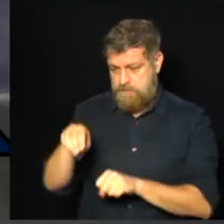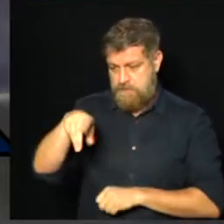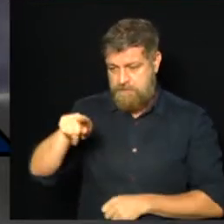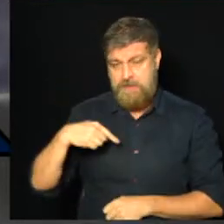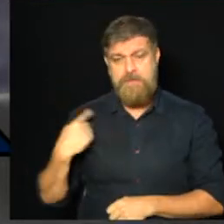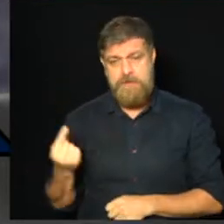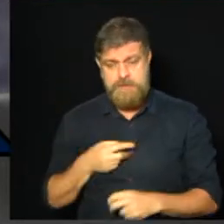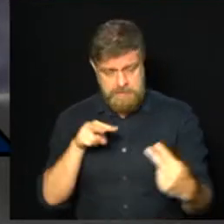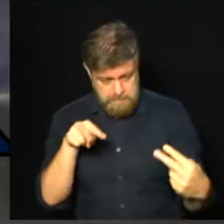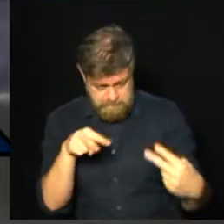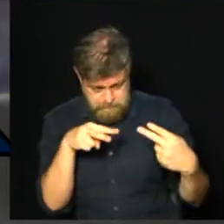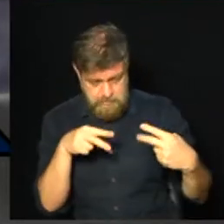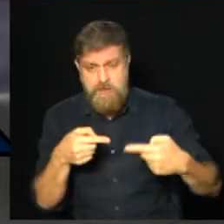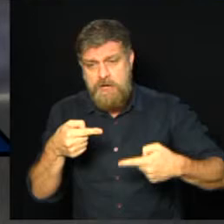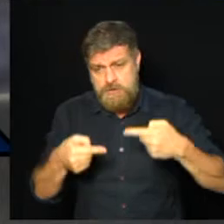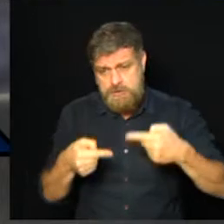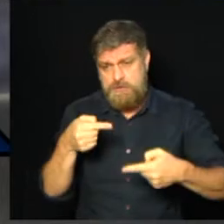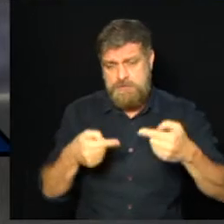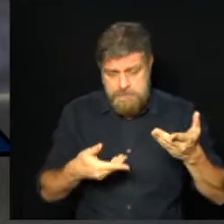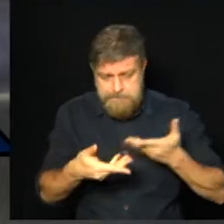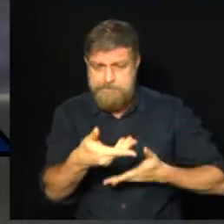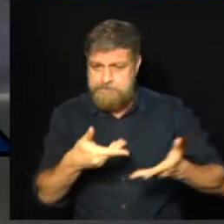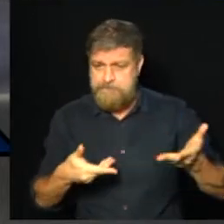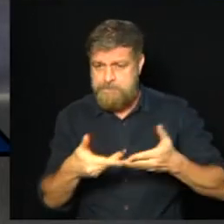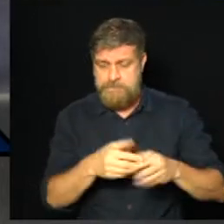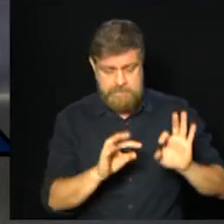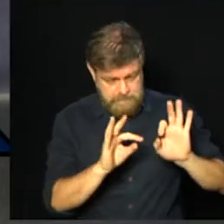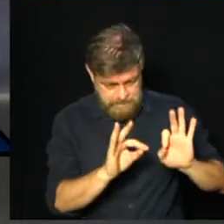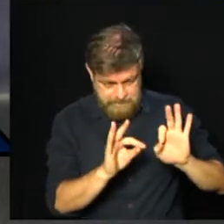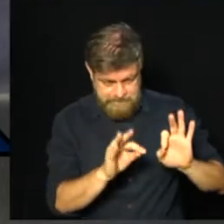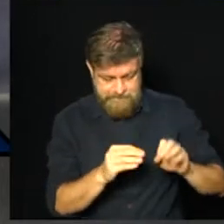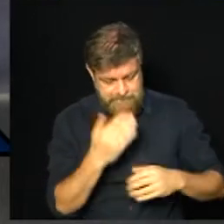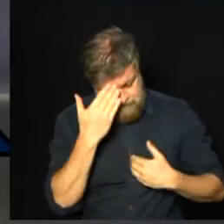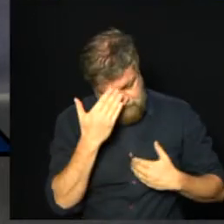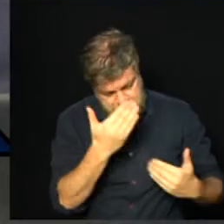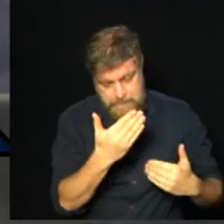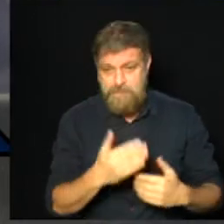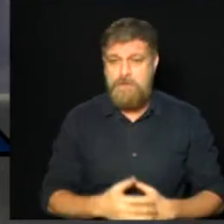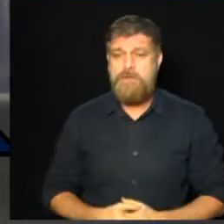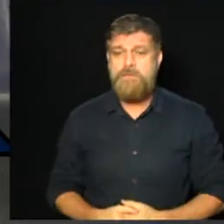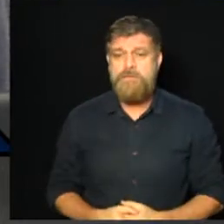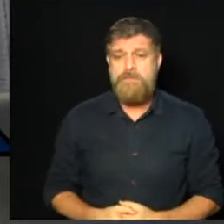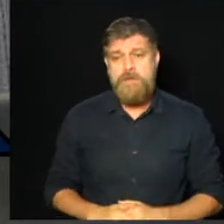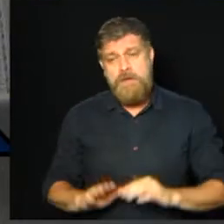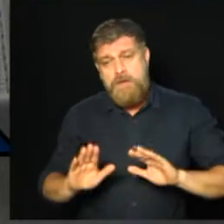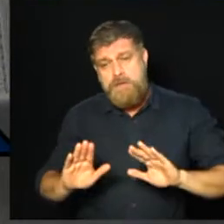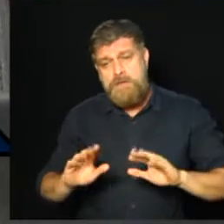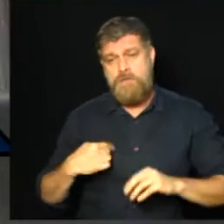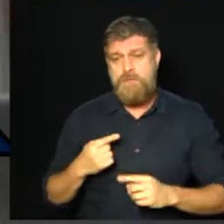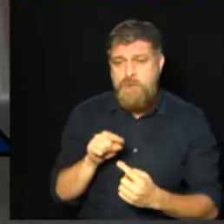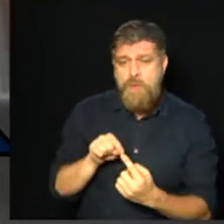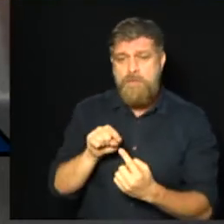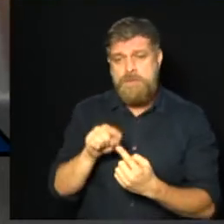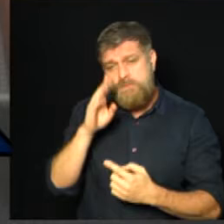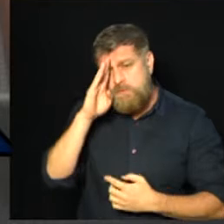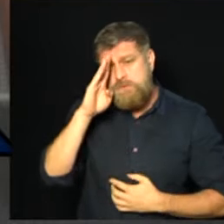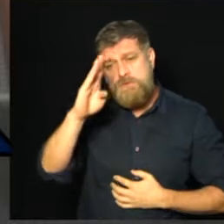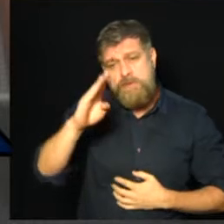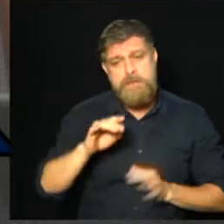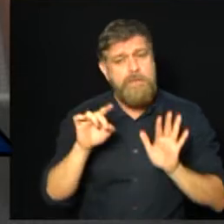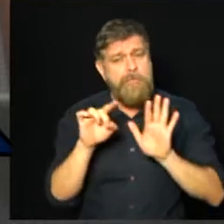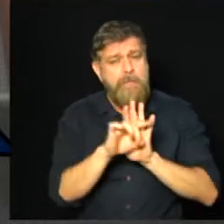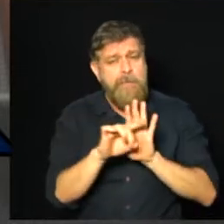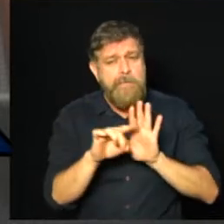com proximidade, as discussões que a gente vem fazendo. Pois bem, para ser objetivo, então, vamos aos